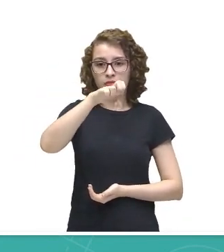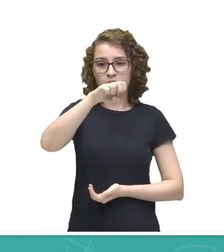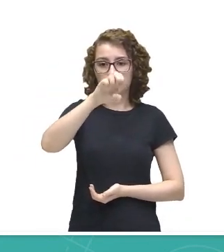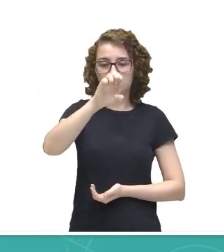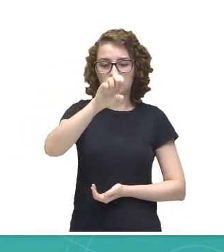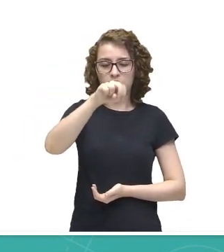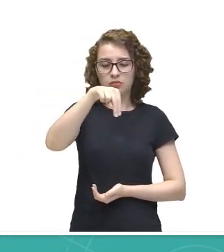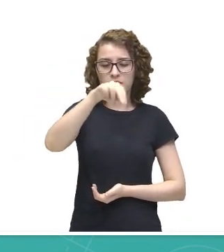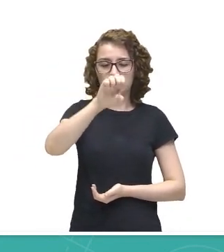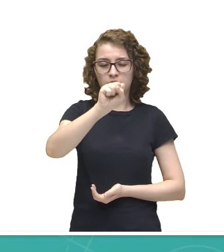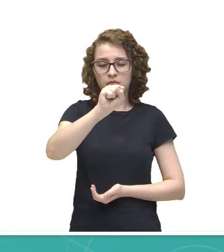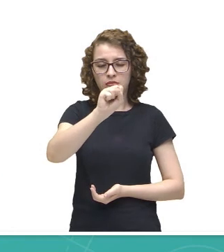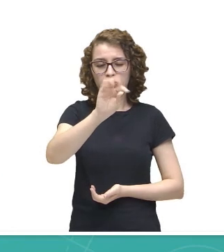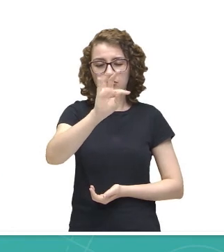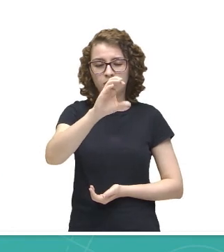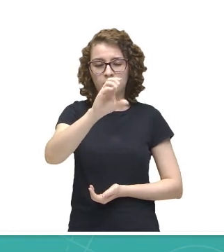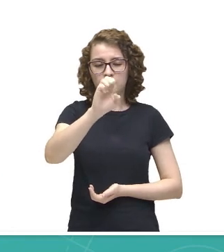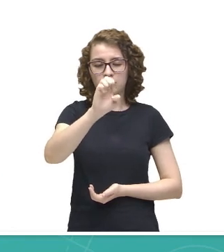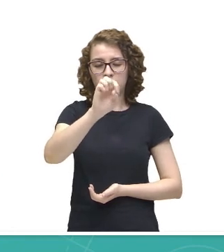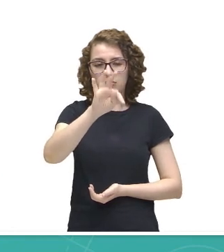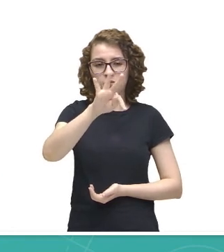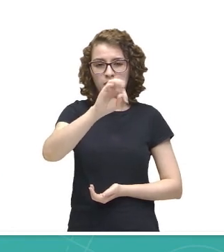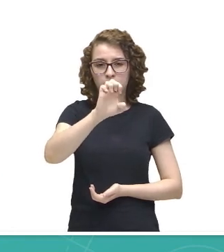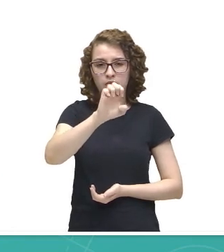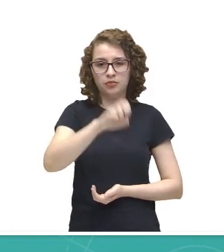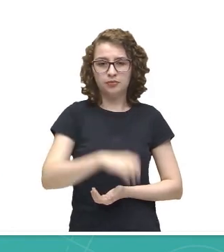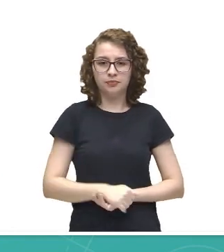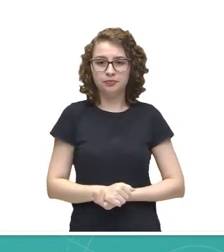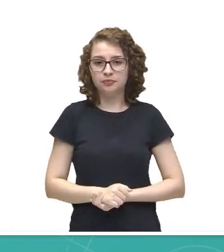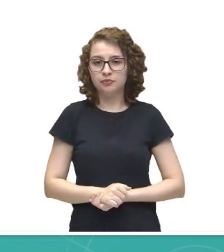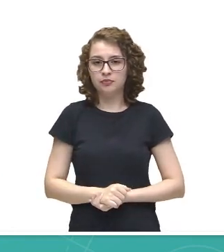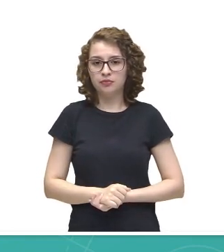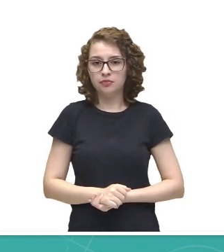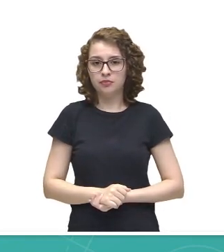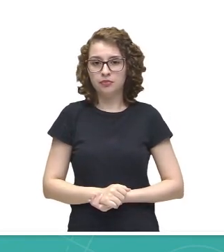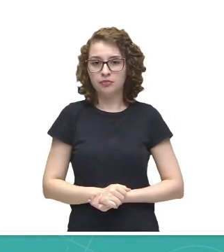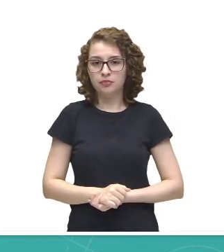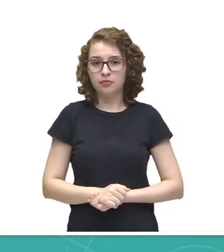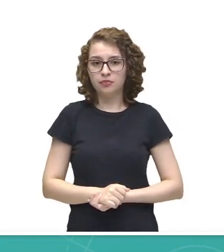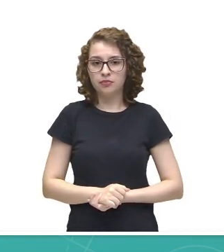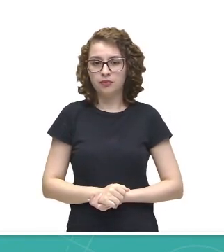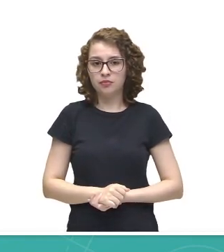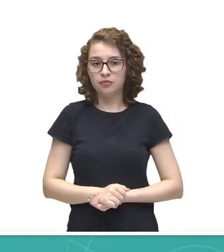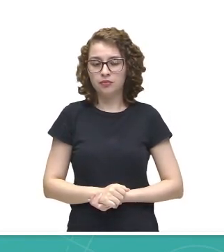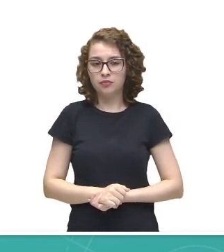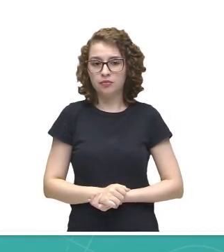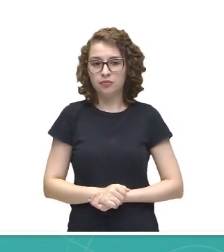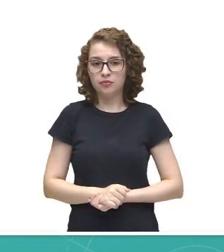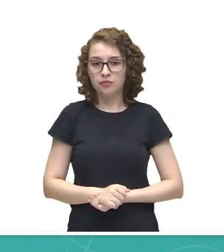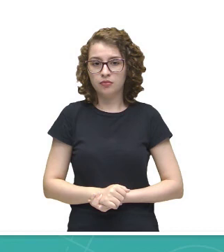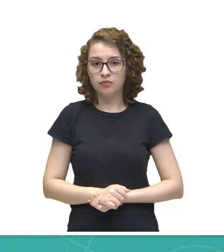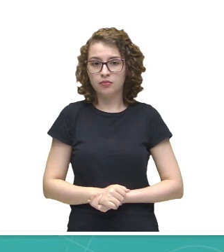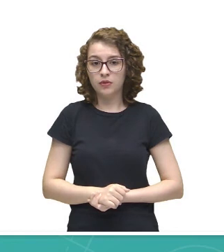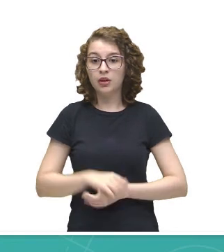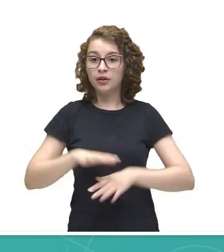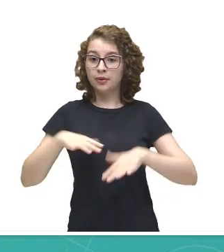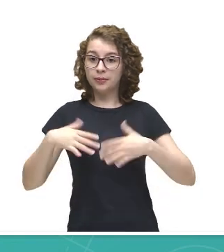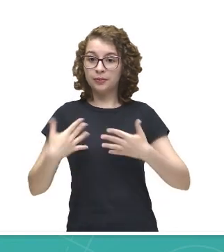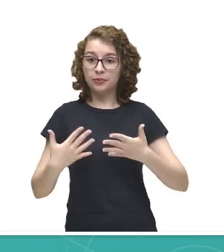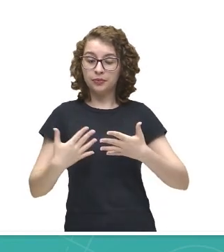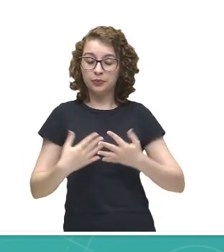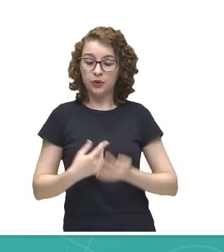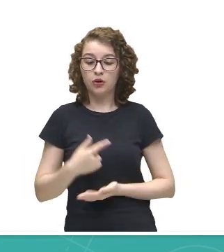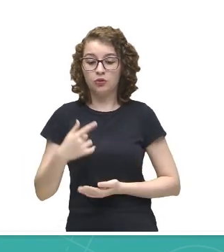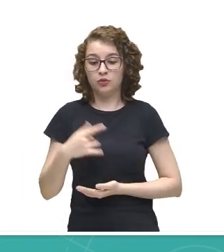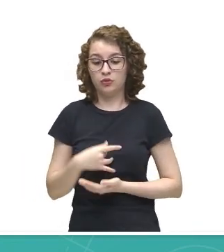nossa aula, pode pôr o gabarito. Isso. Eu falei para vocês que quando a pessoa ela envelhece